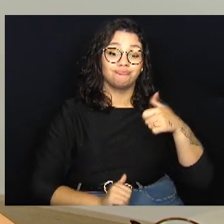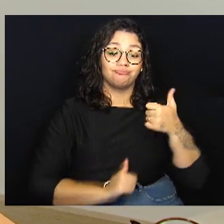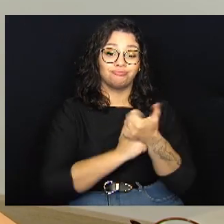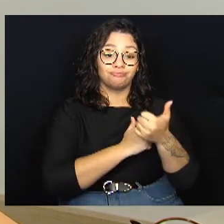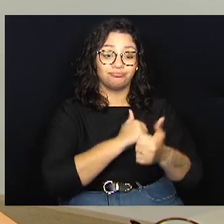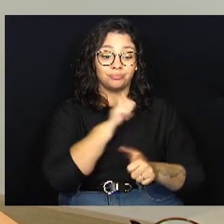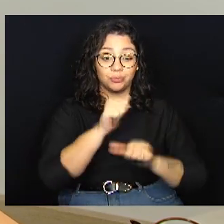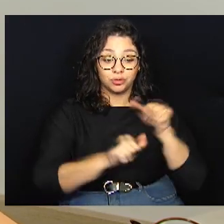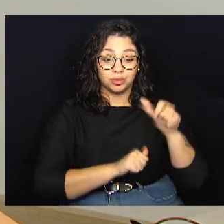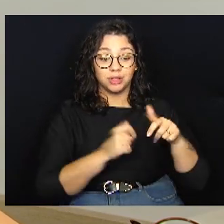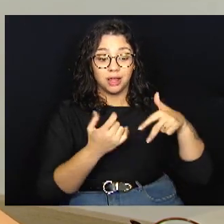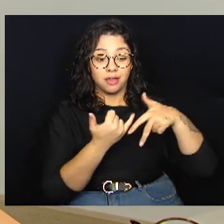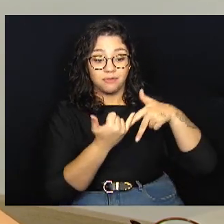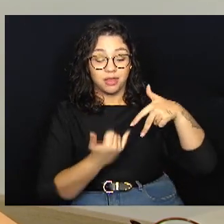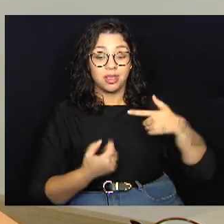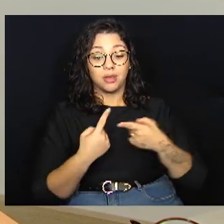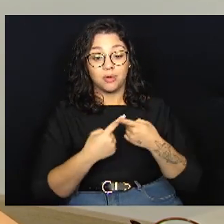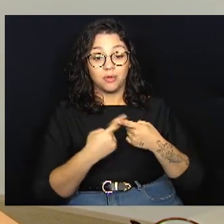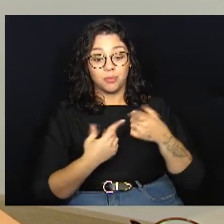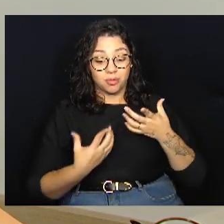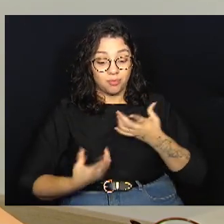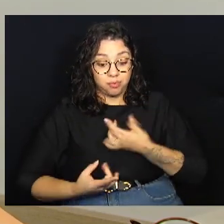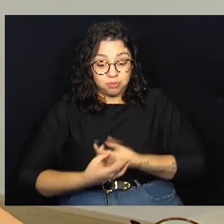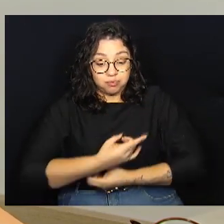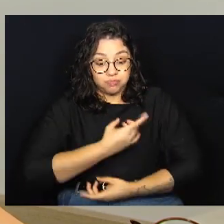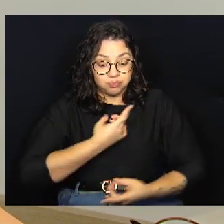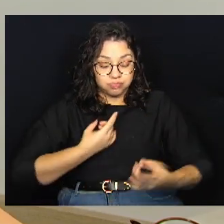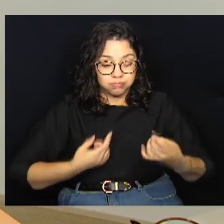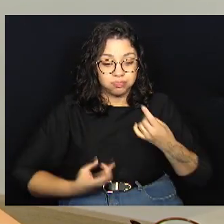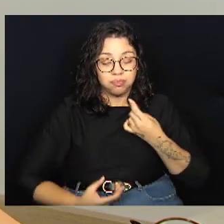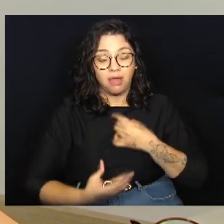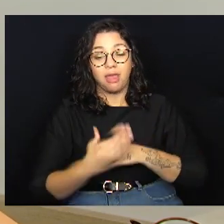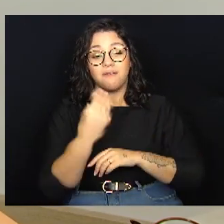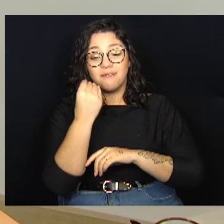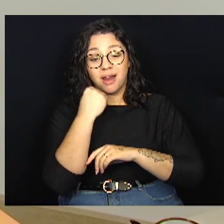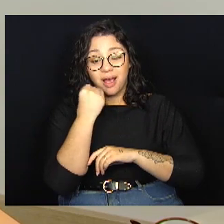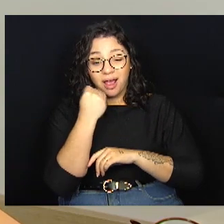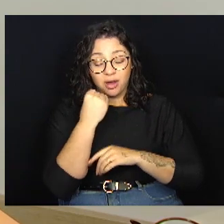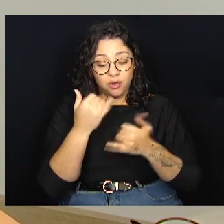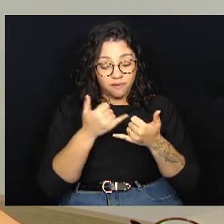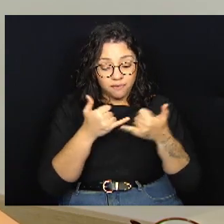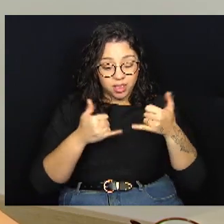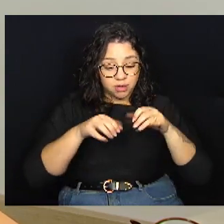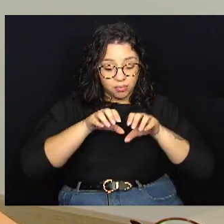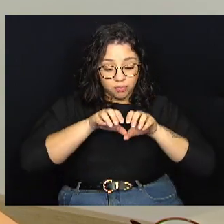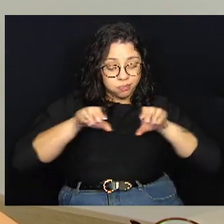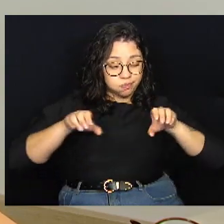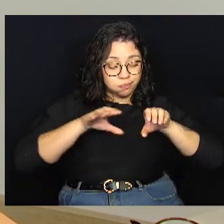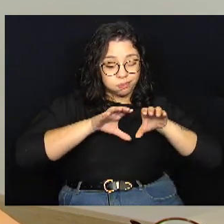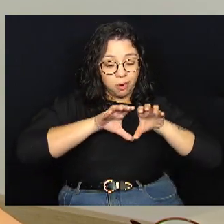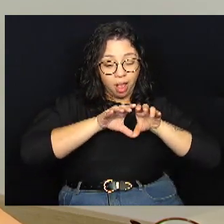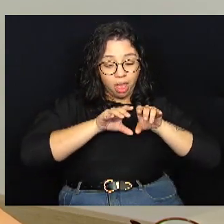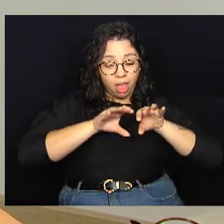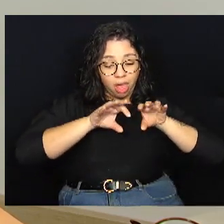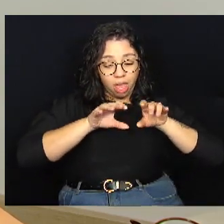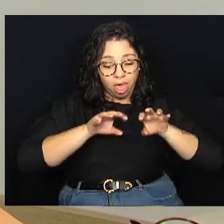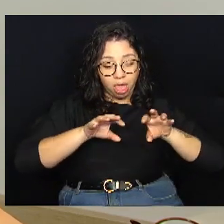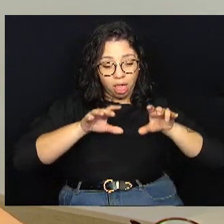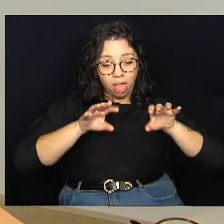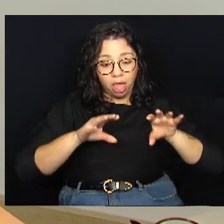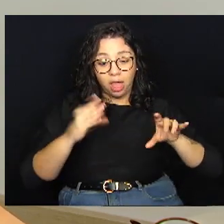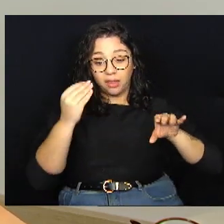essas alterações das veias, porque os hormônios eles enfraquecem a parede das veias e